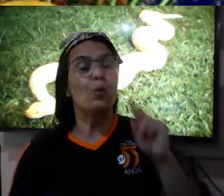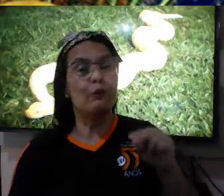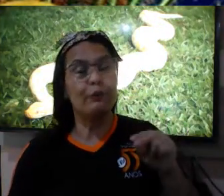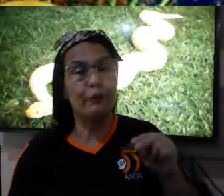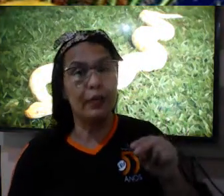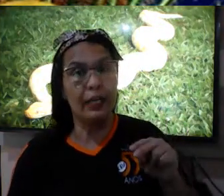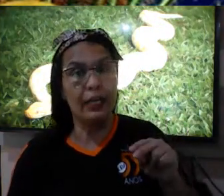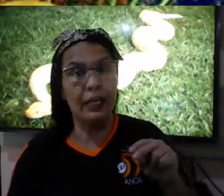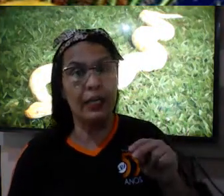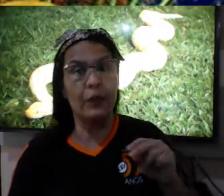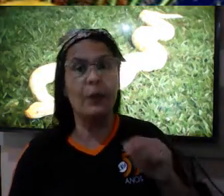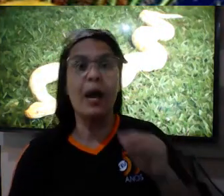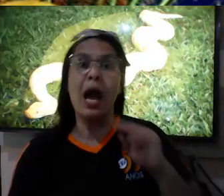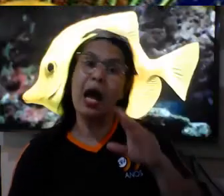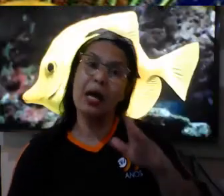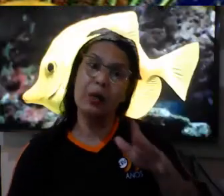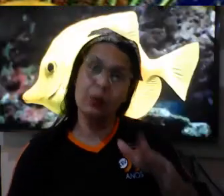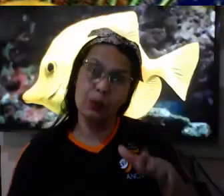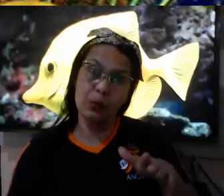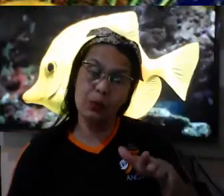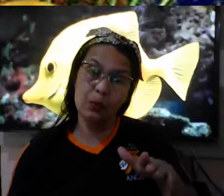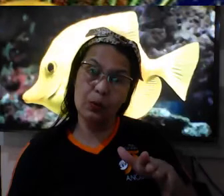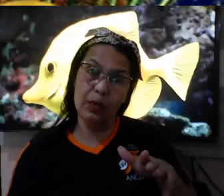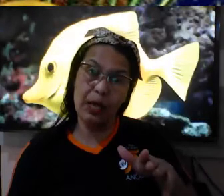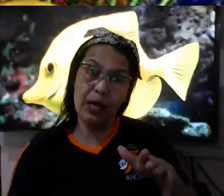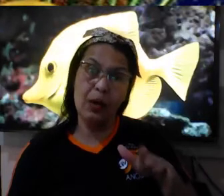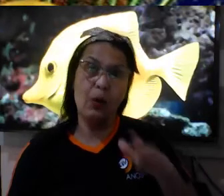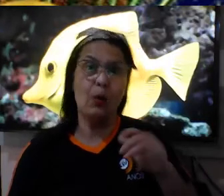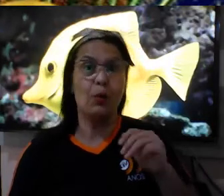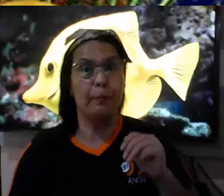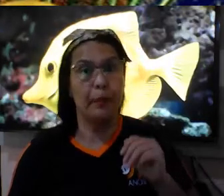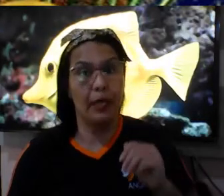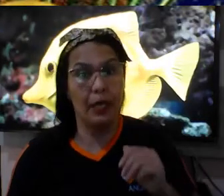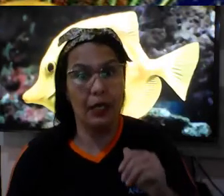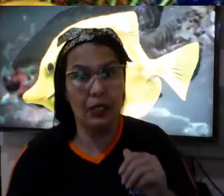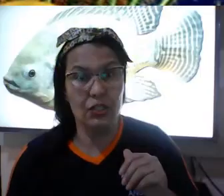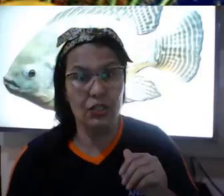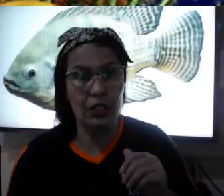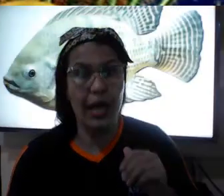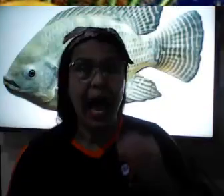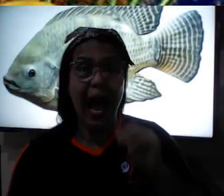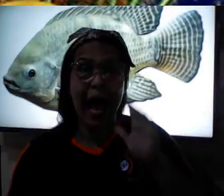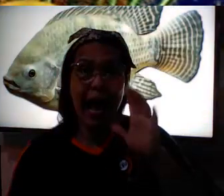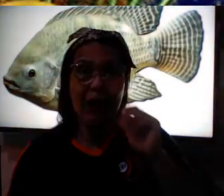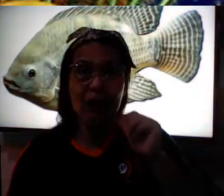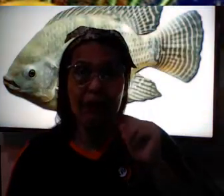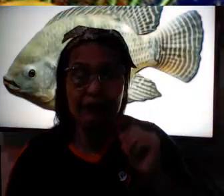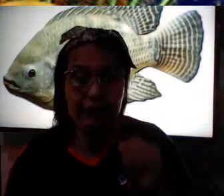o golfinho, a lula, o peixe,